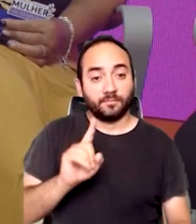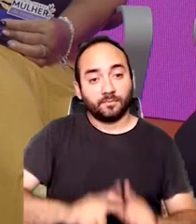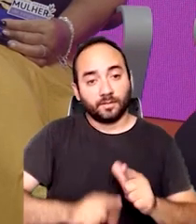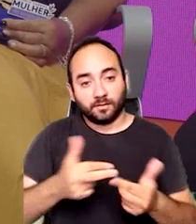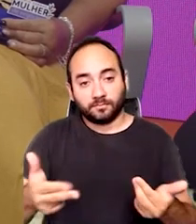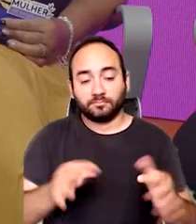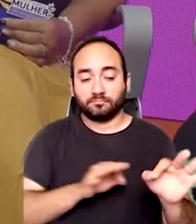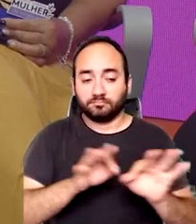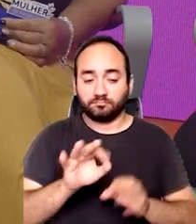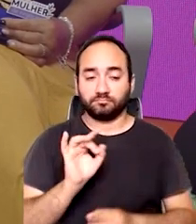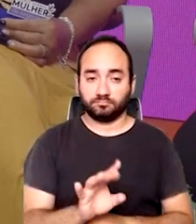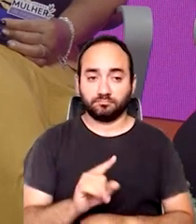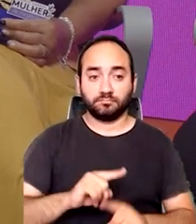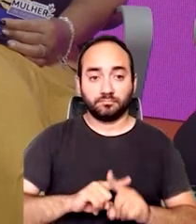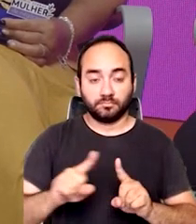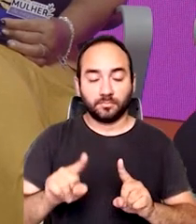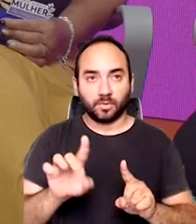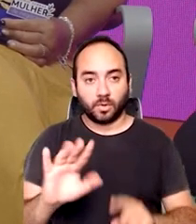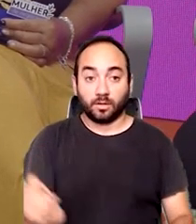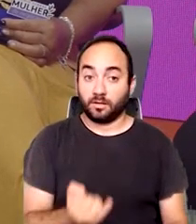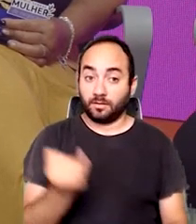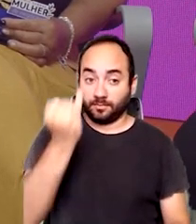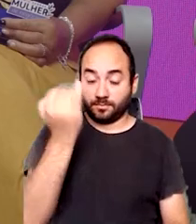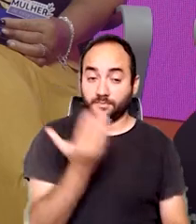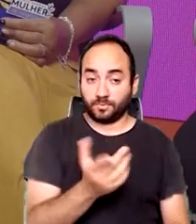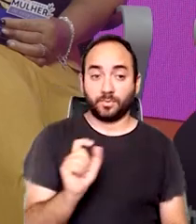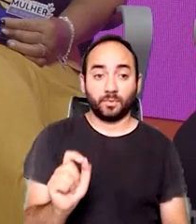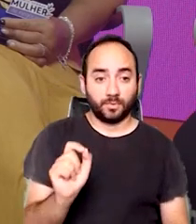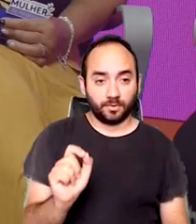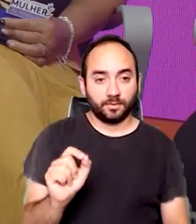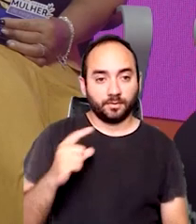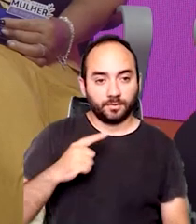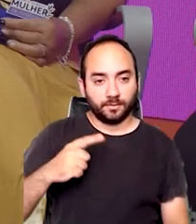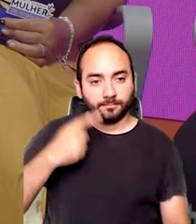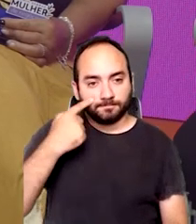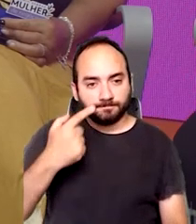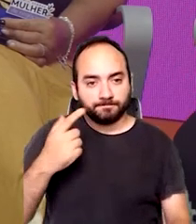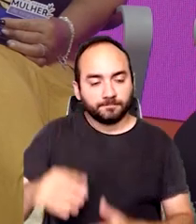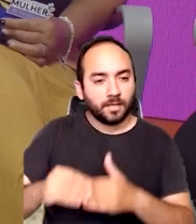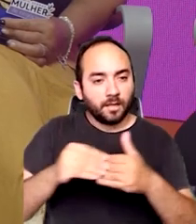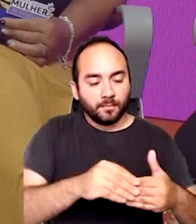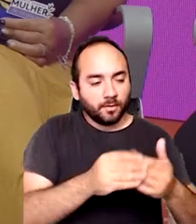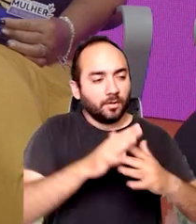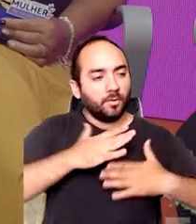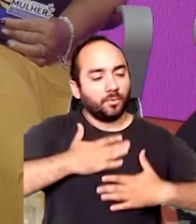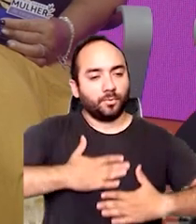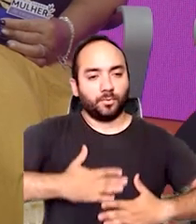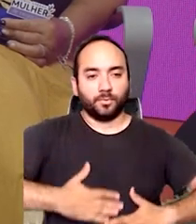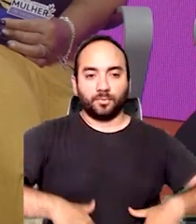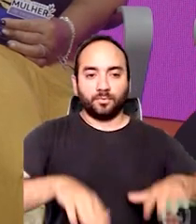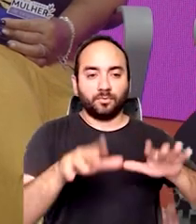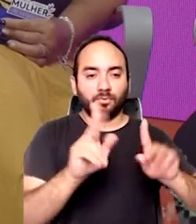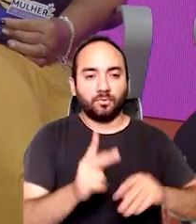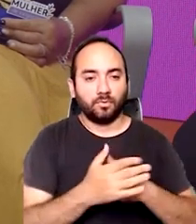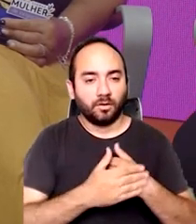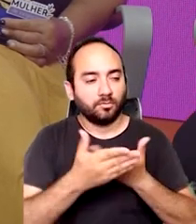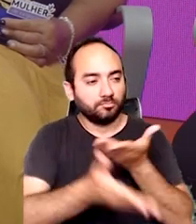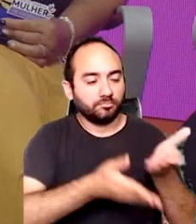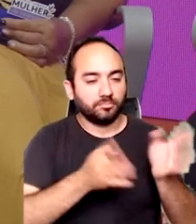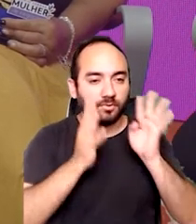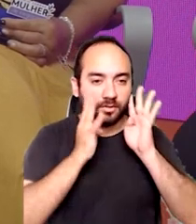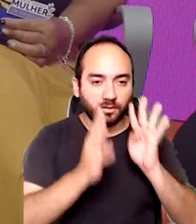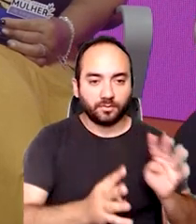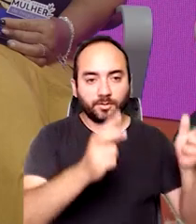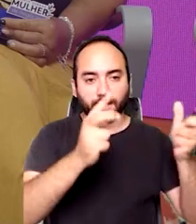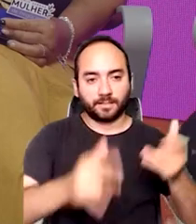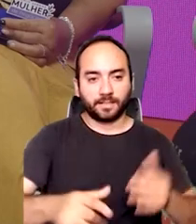né Não somente os produtos mas também gente uma coisa assim muito importante eh você levar você leva Harmonia você leva carinho